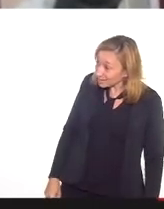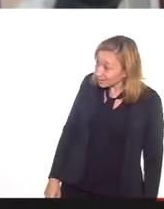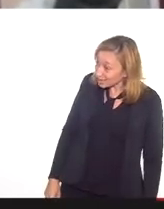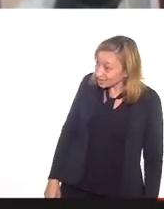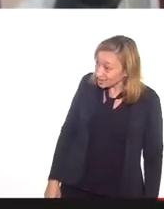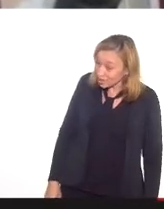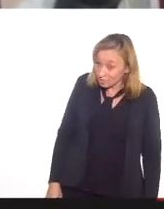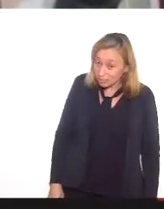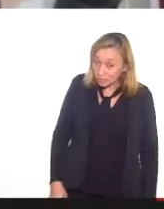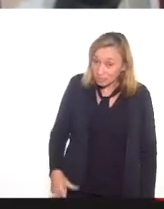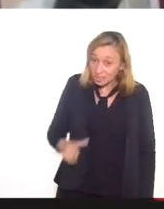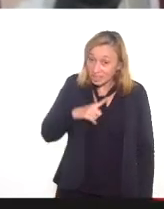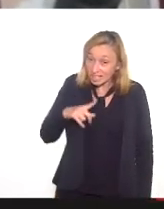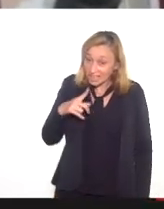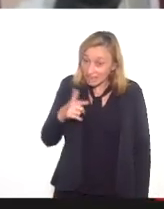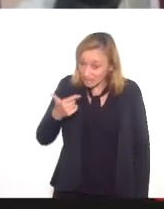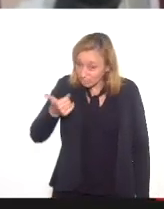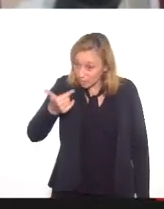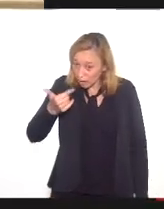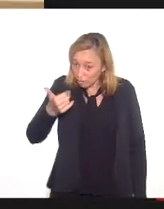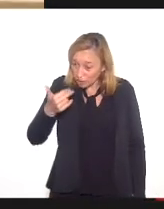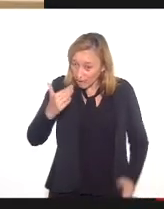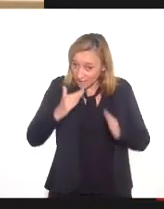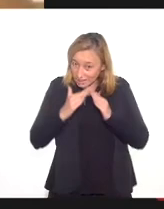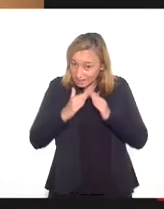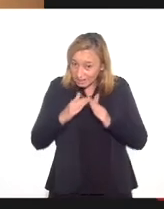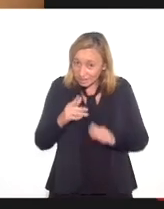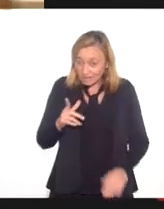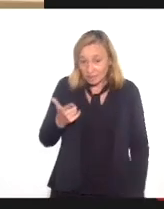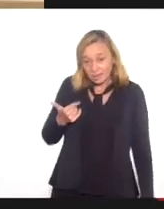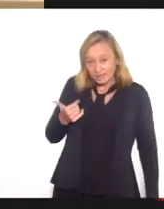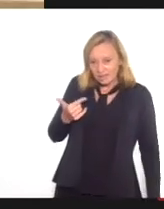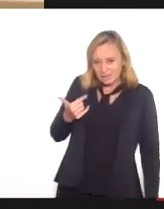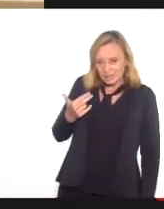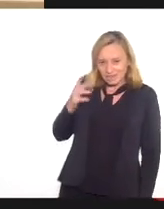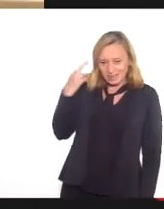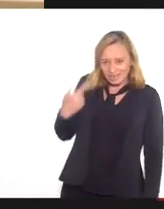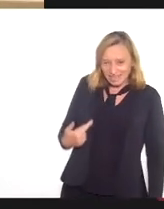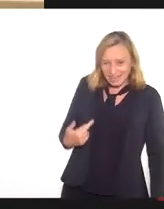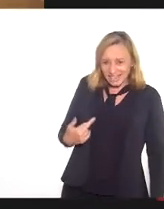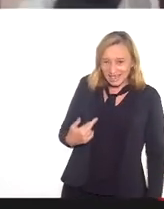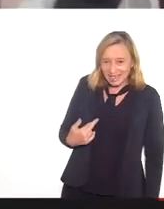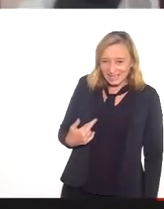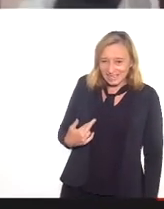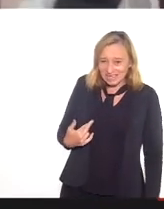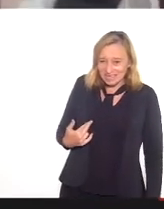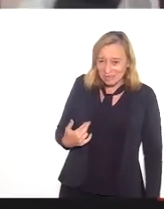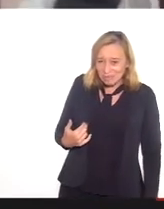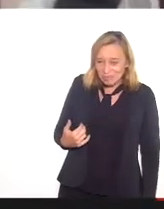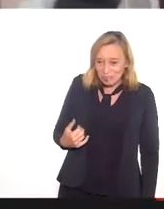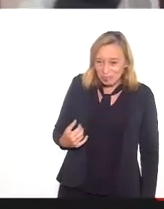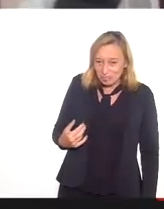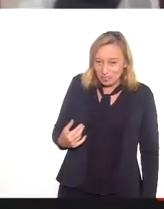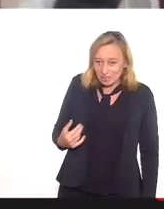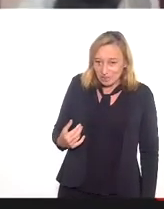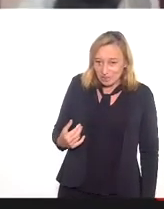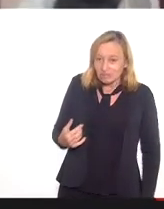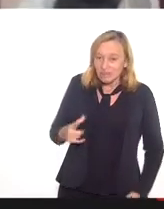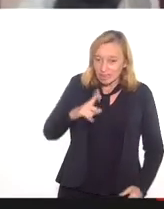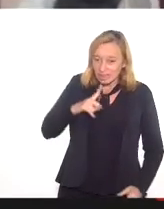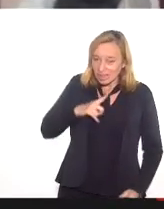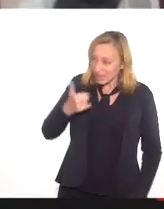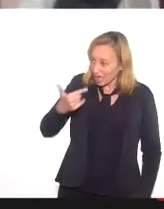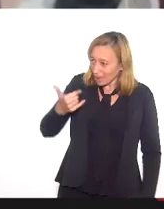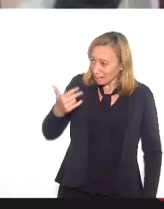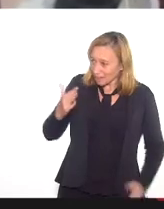Estou lhe perguntando pois não suplicia e se você tem armas em casa